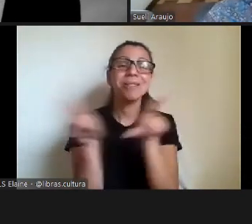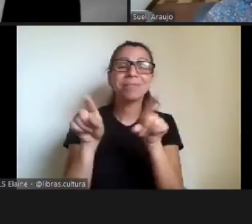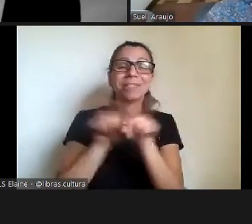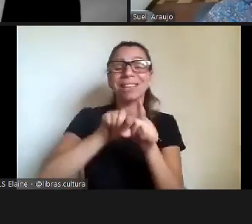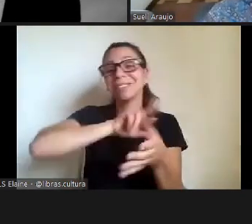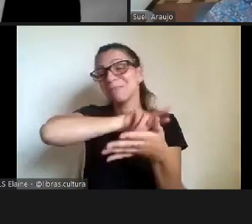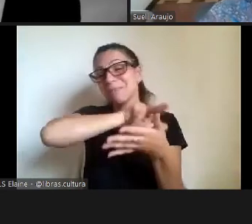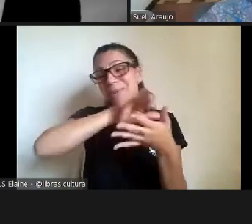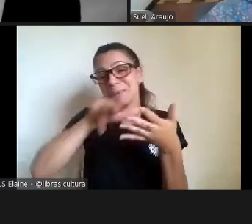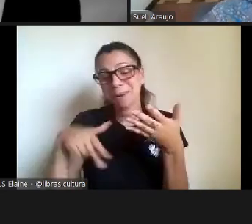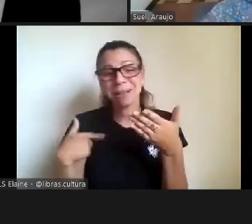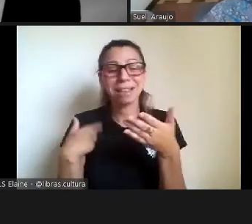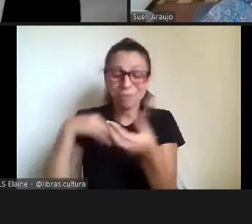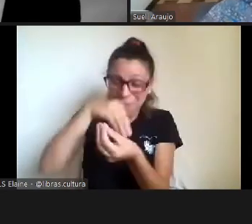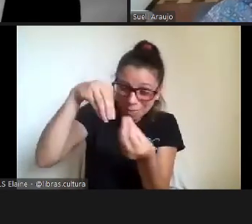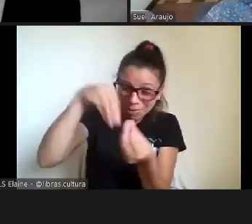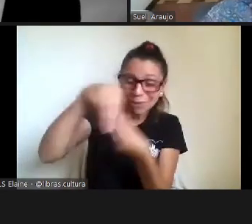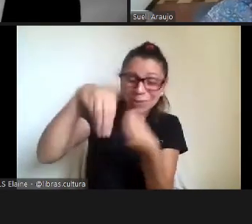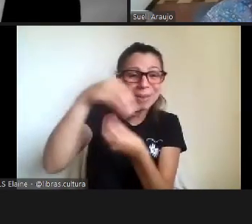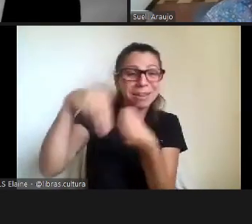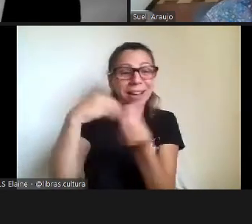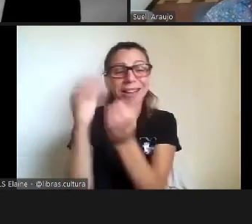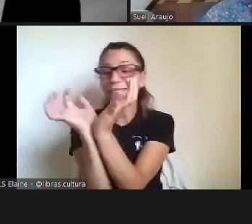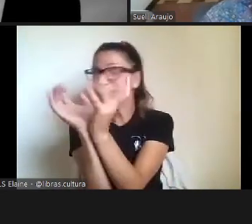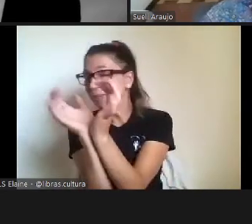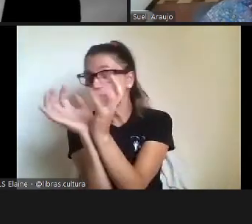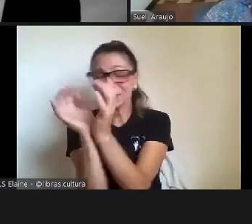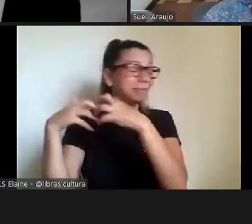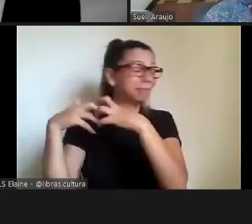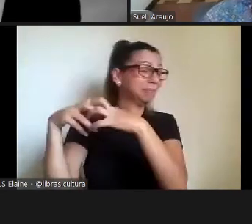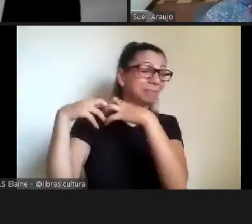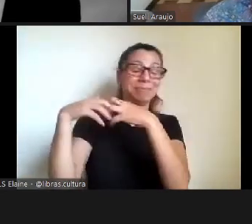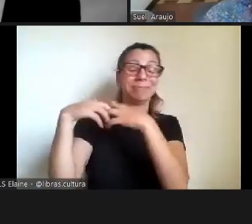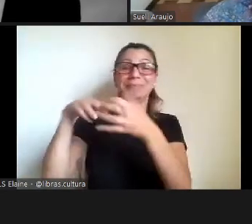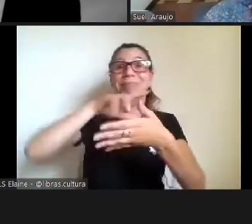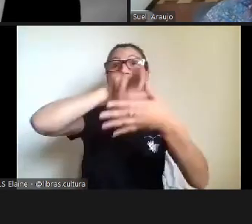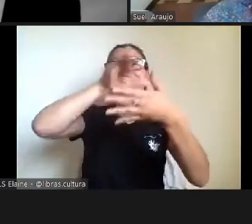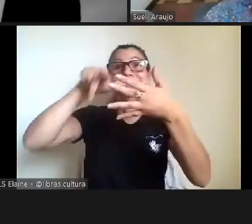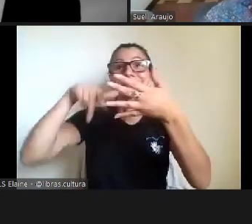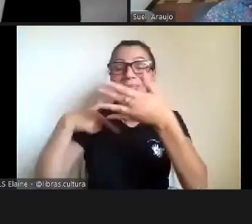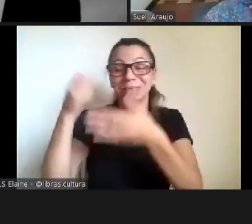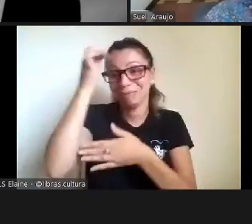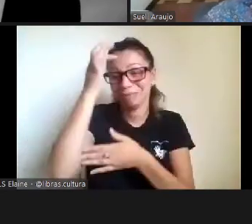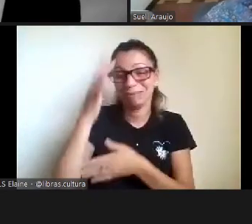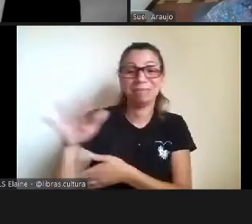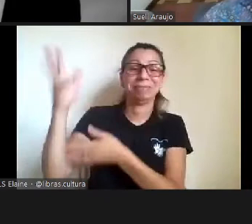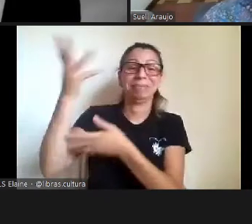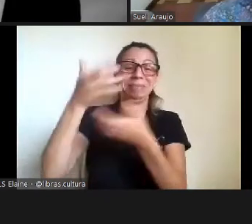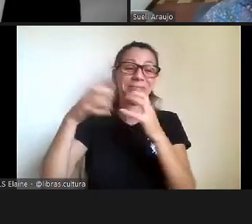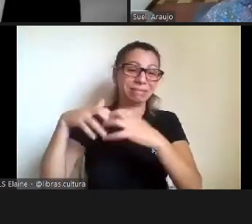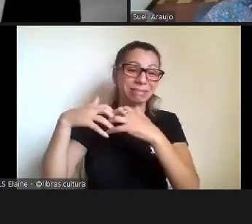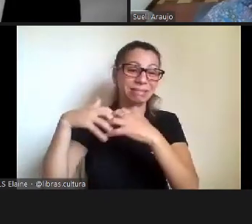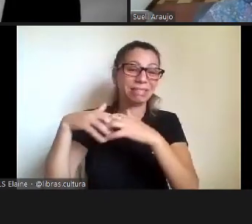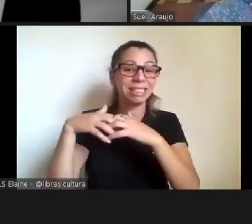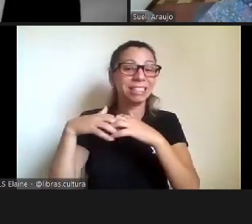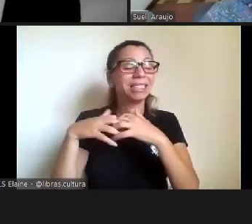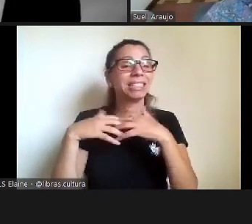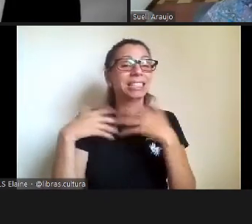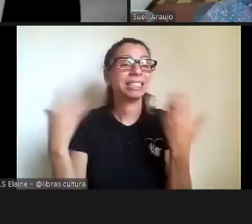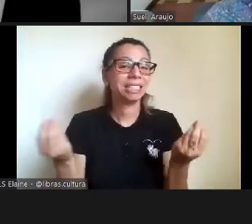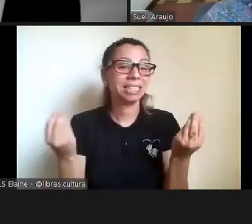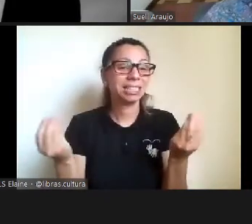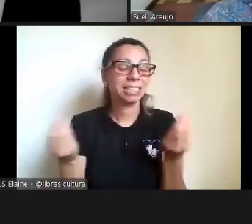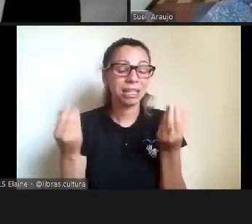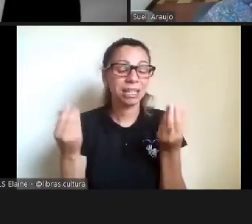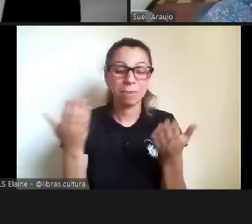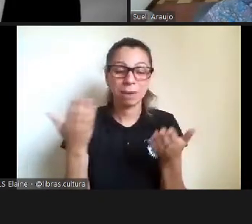muito, muito embaralhada de questões mesmo, muitas, muitas coisas que eu tinha para dizer, que eu tenho para dizer, ainda mais nesse lugar, né,